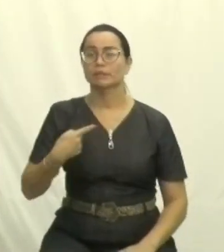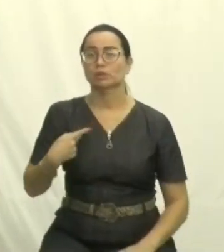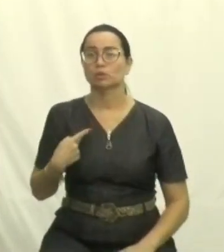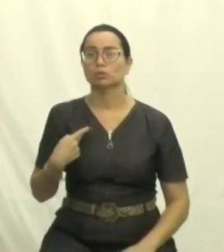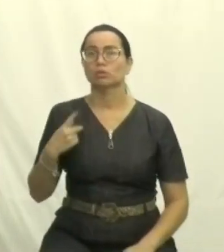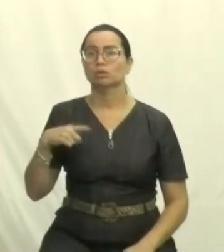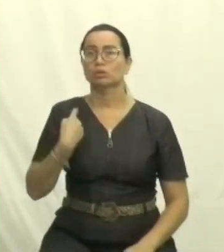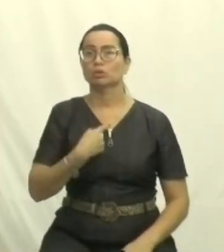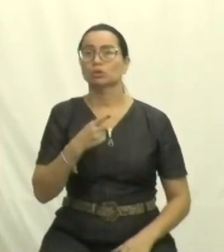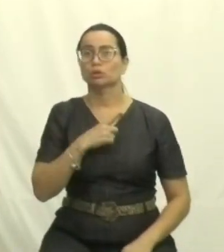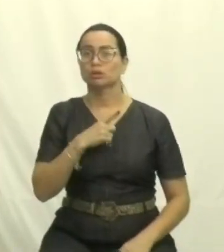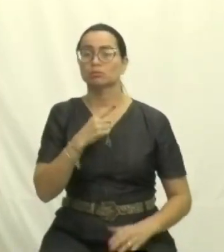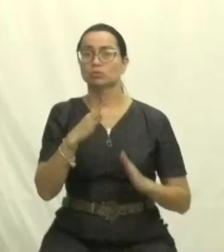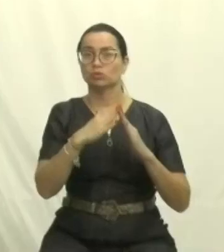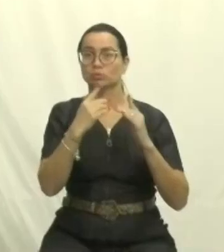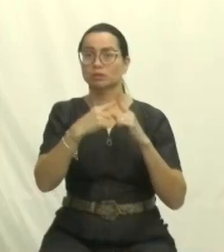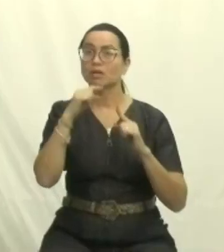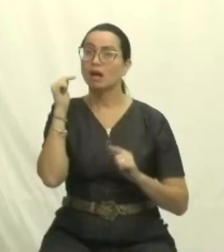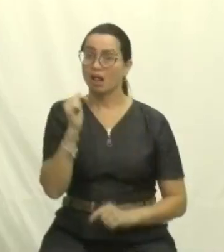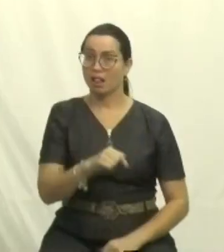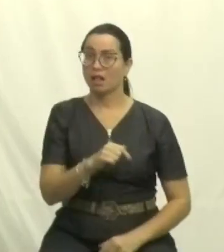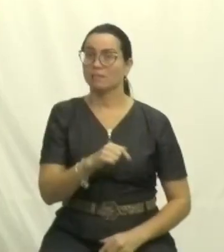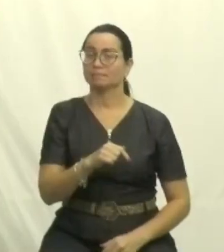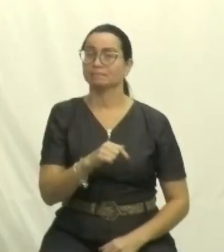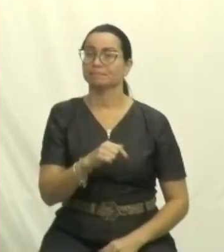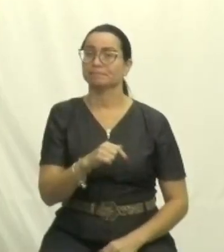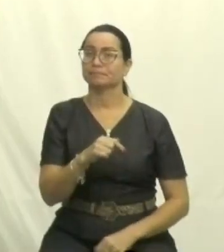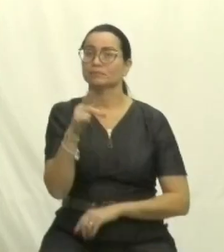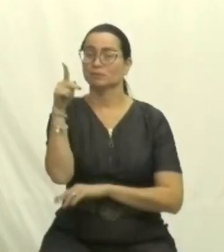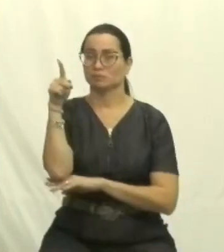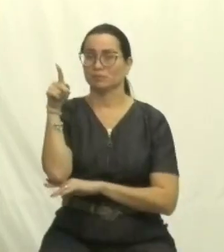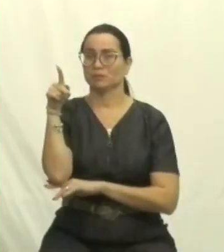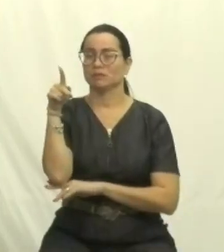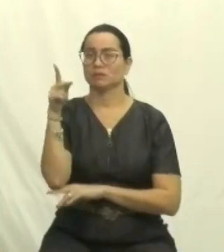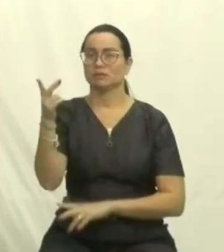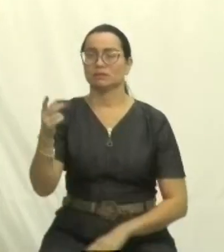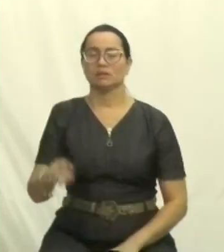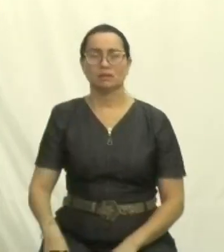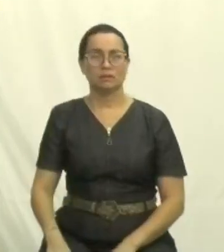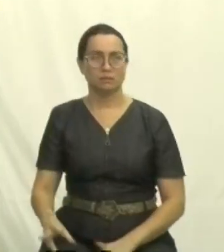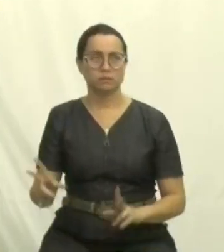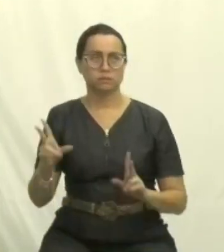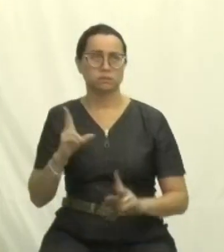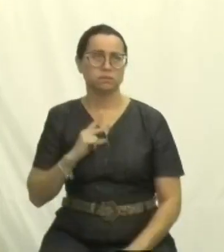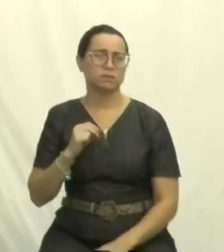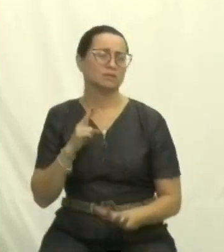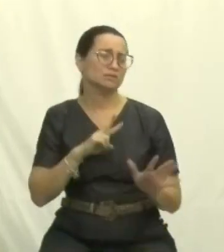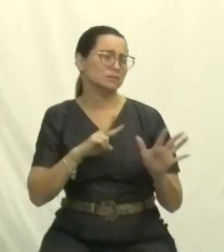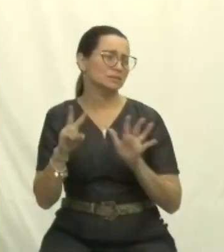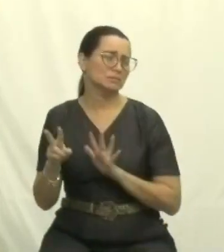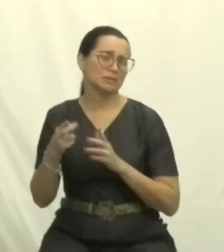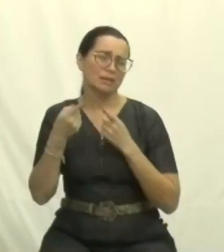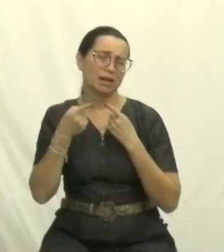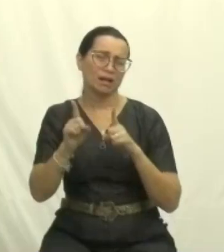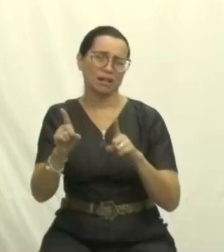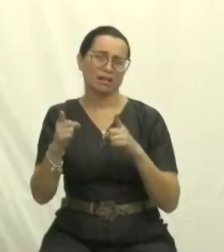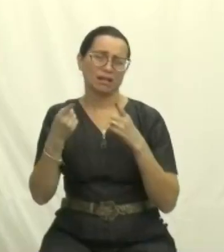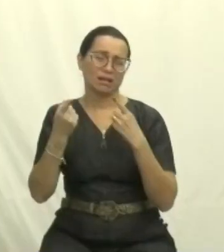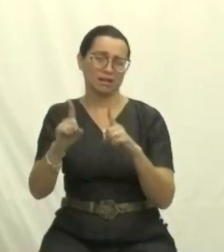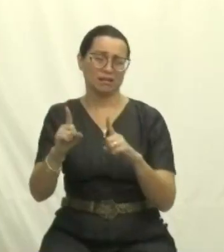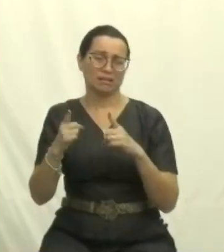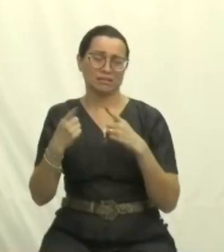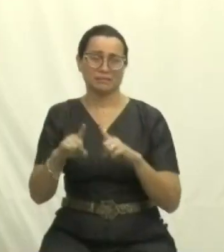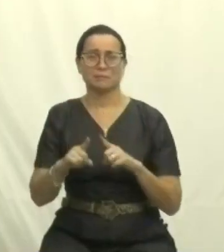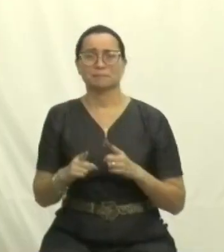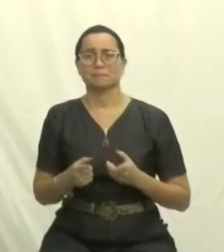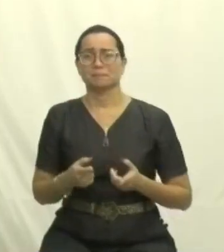uma igreja ali. E é toda semana uma reclamação. Toda semana.